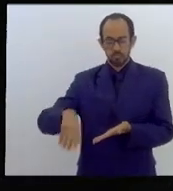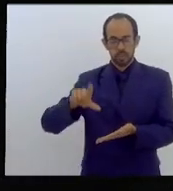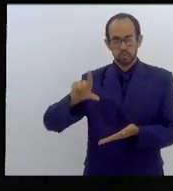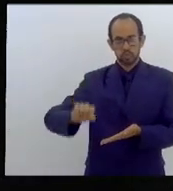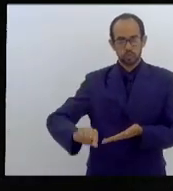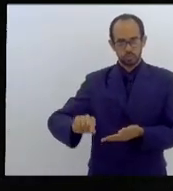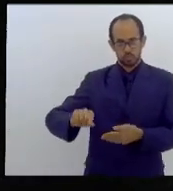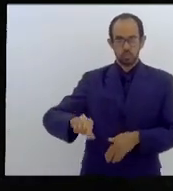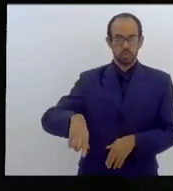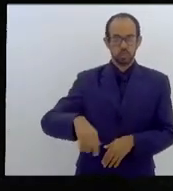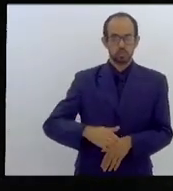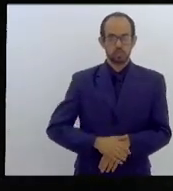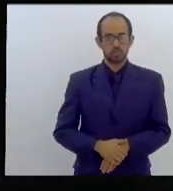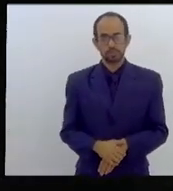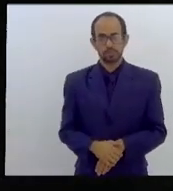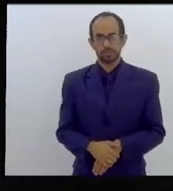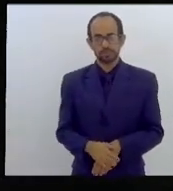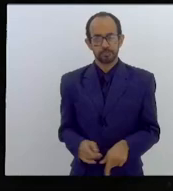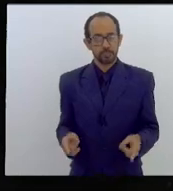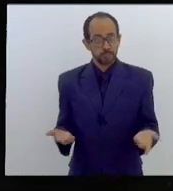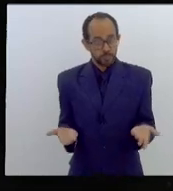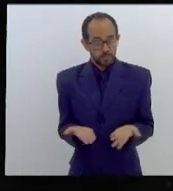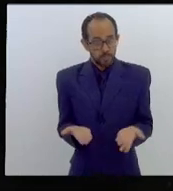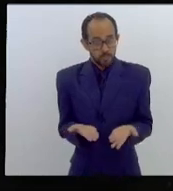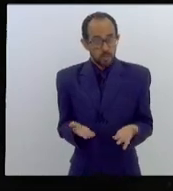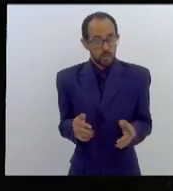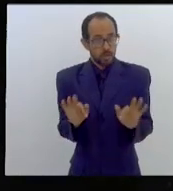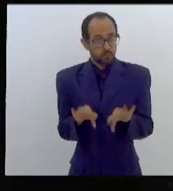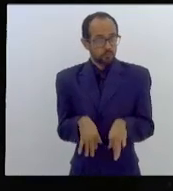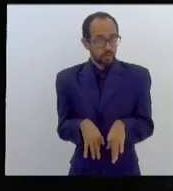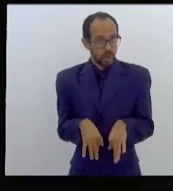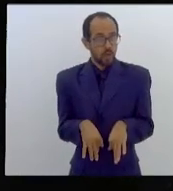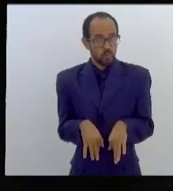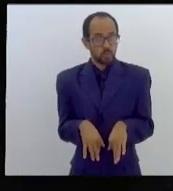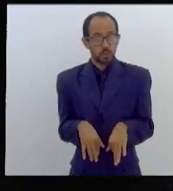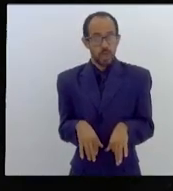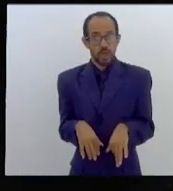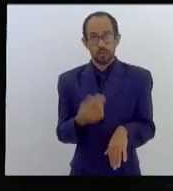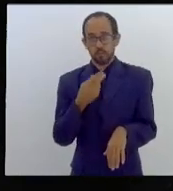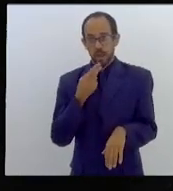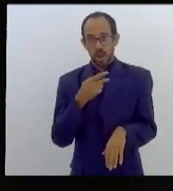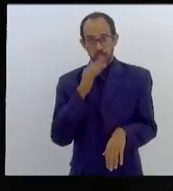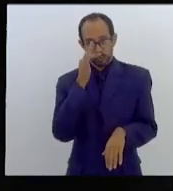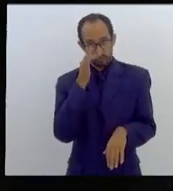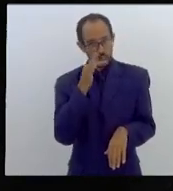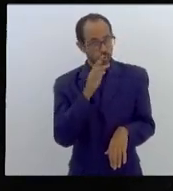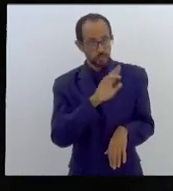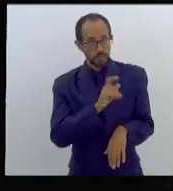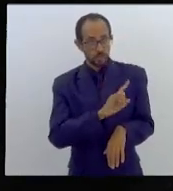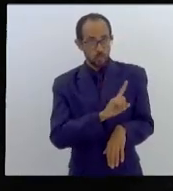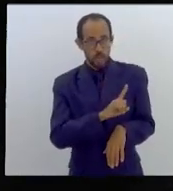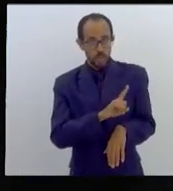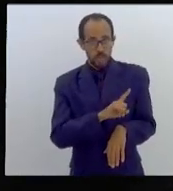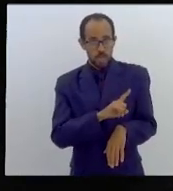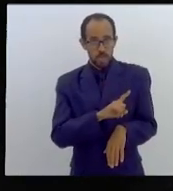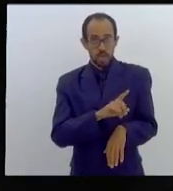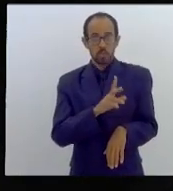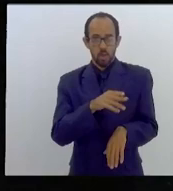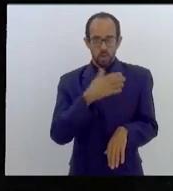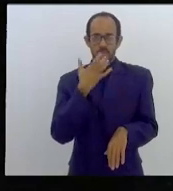milhões nessa rubrica. E encerrando, né, não falando de flores, como diz a música, eu